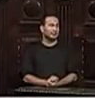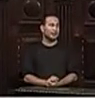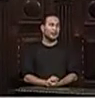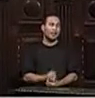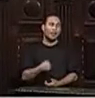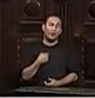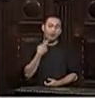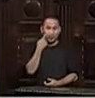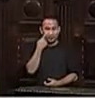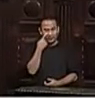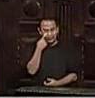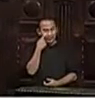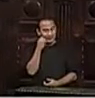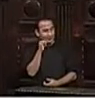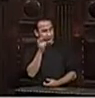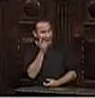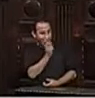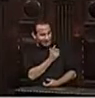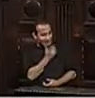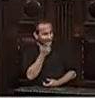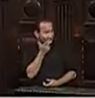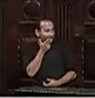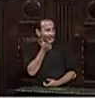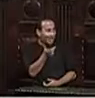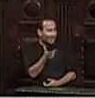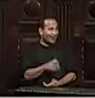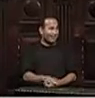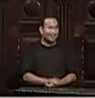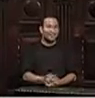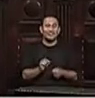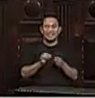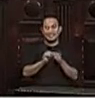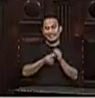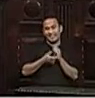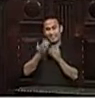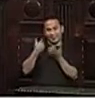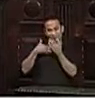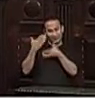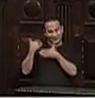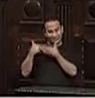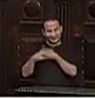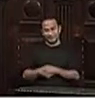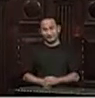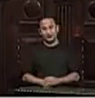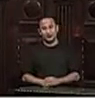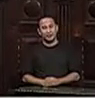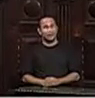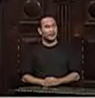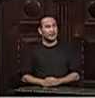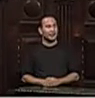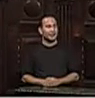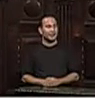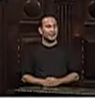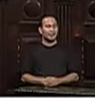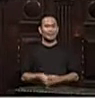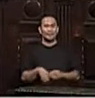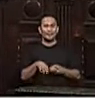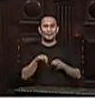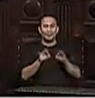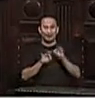vou tentar fazer o que fazia antigamente a Confeitaria